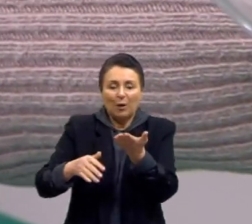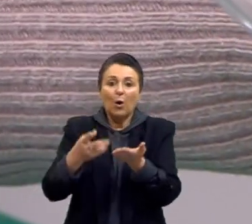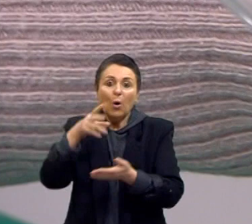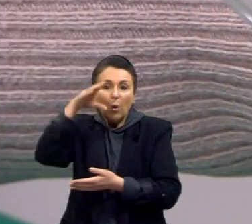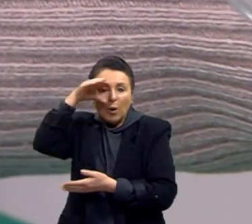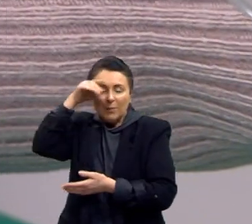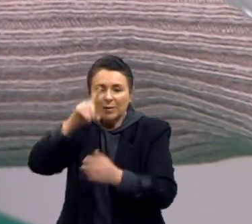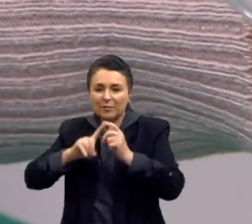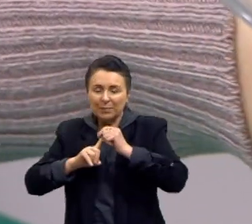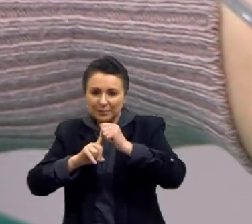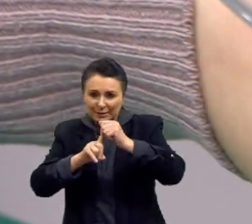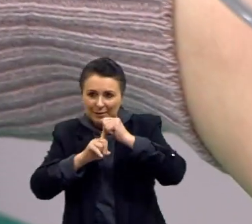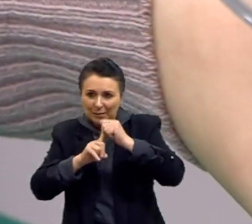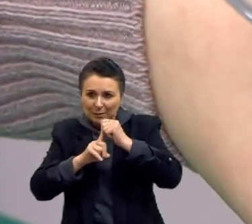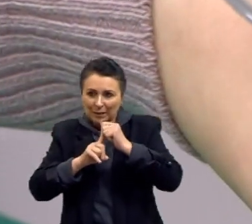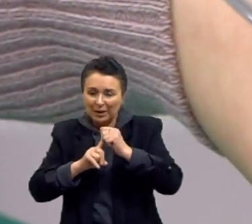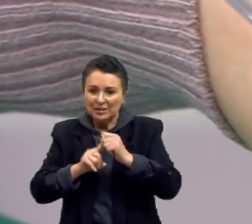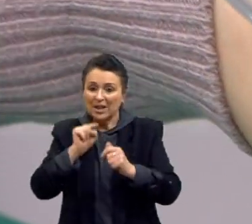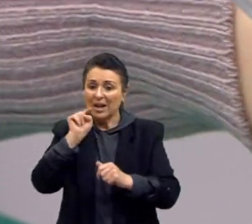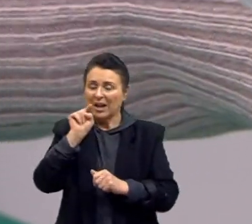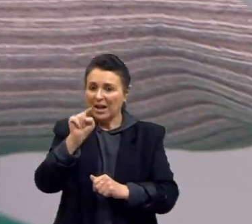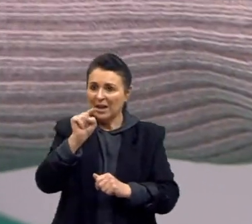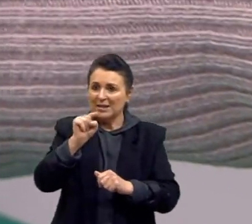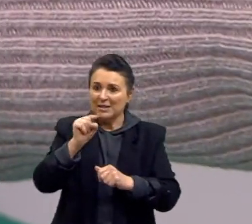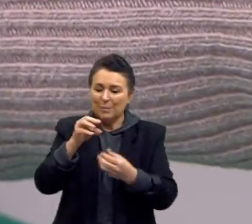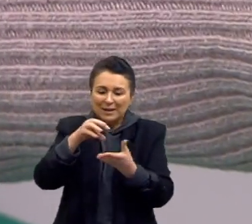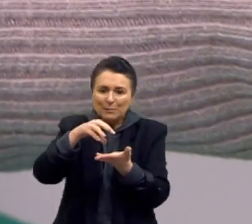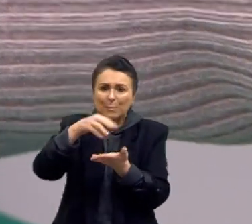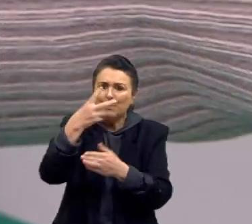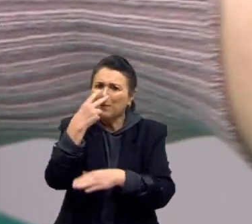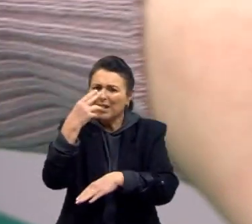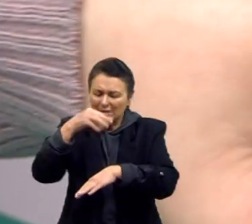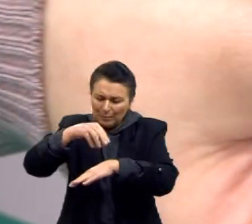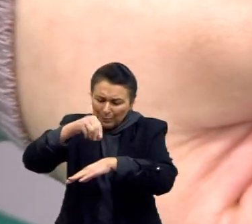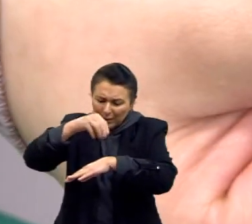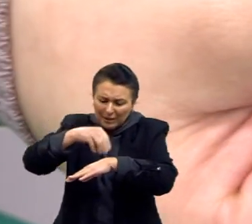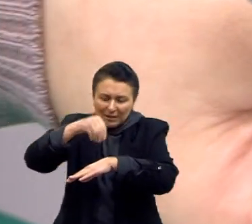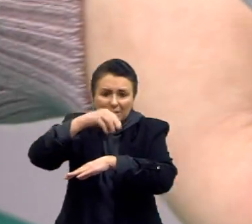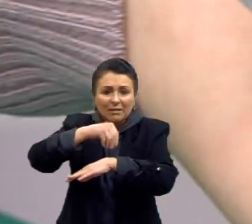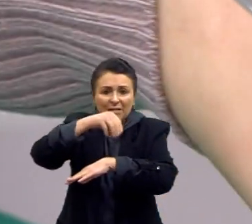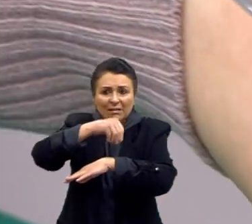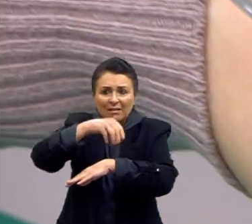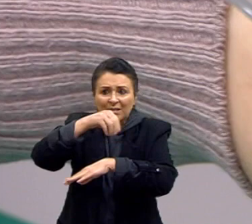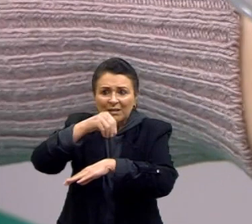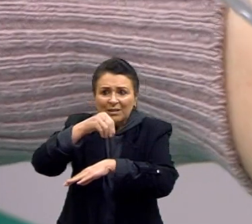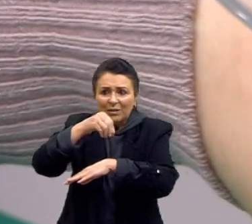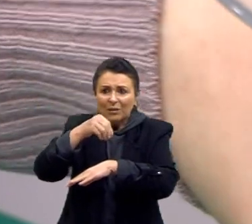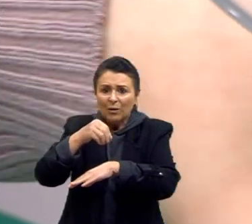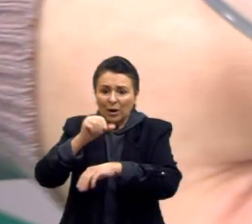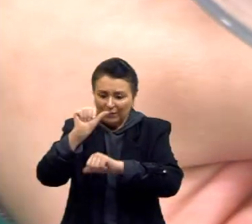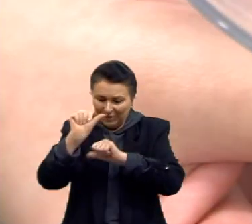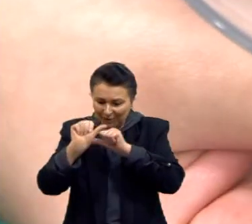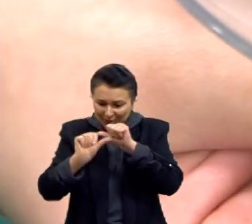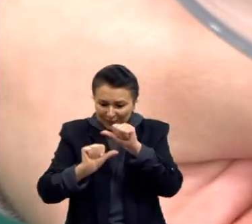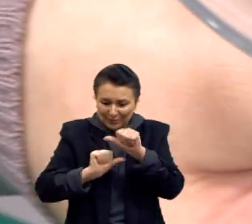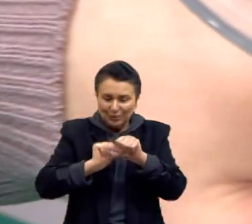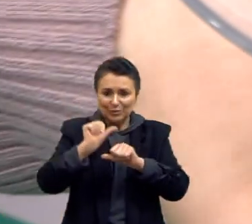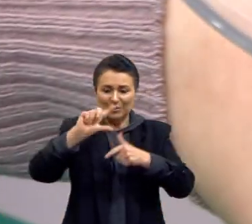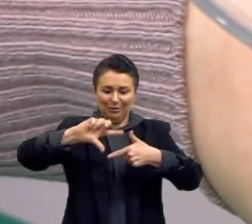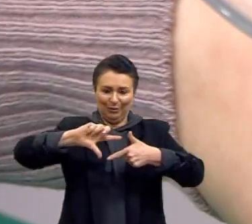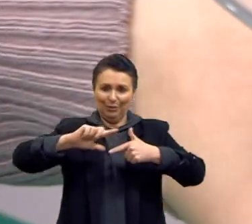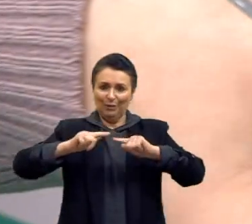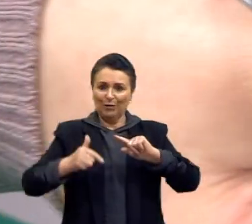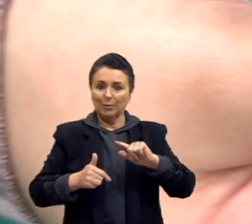principalmente esses essa forma esses pelinhos parece que formam os pelinhos né mas na verdade é é